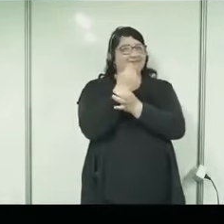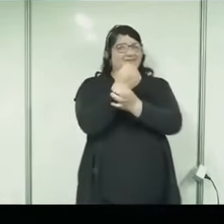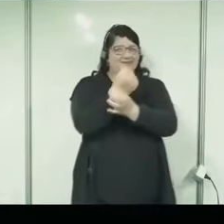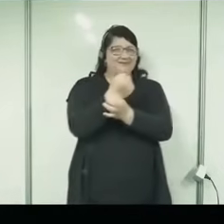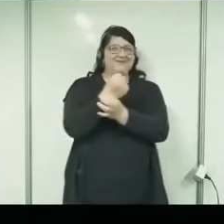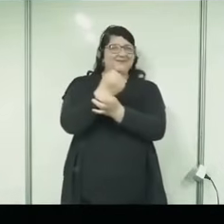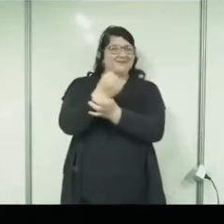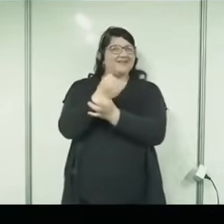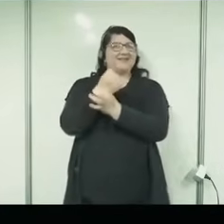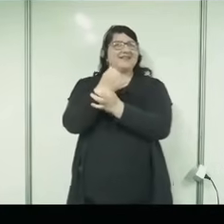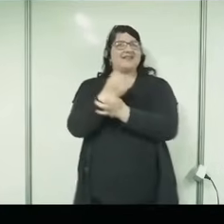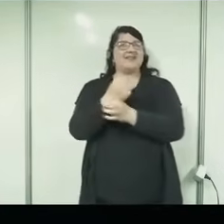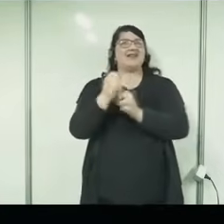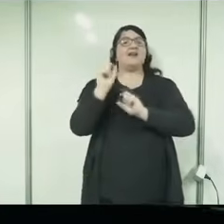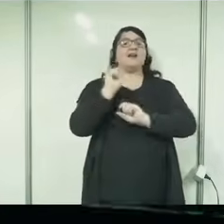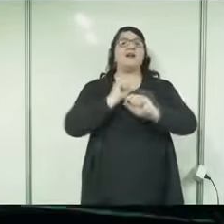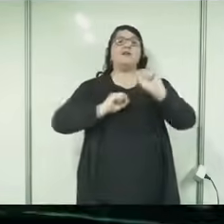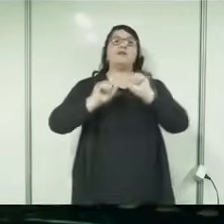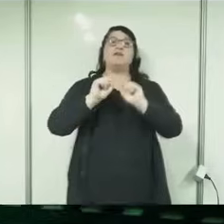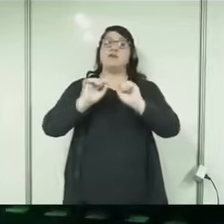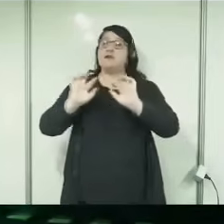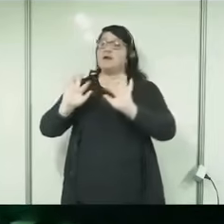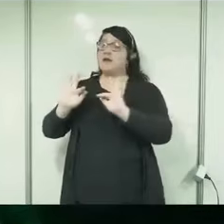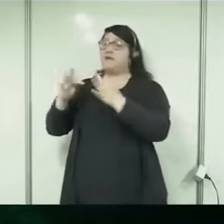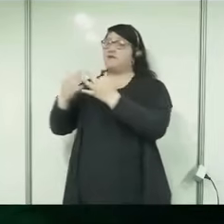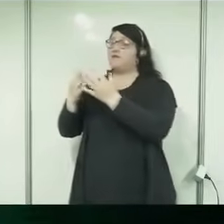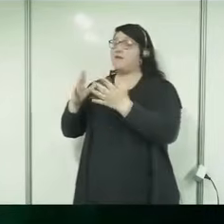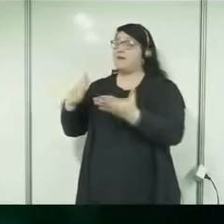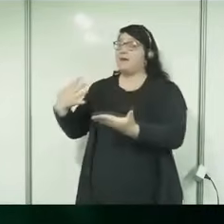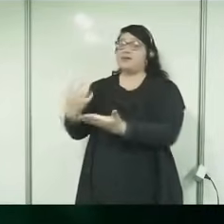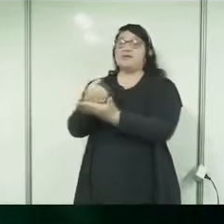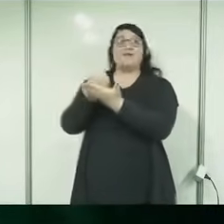quem salvou sua família.